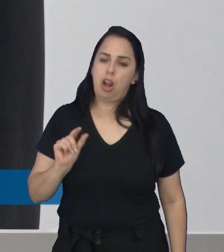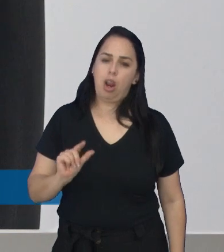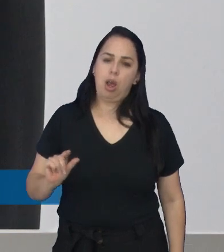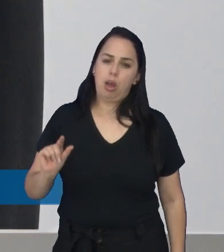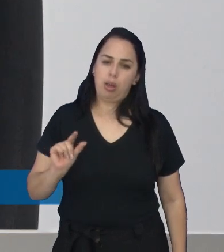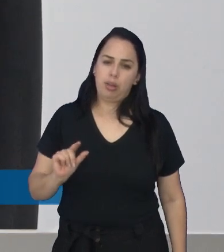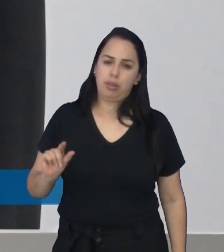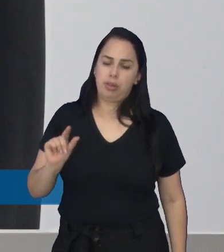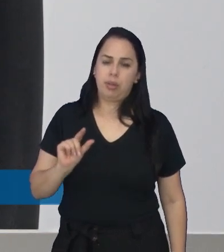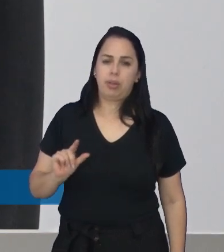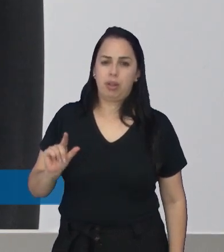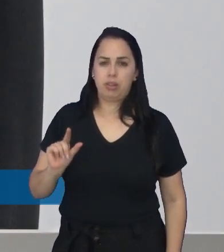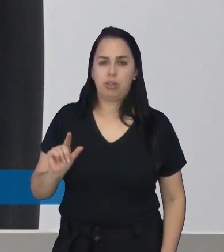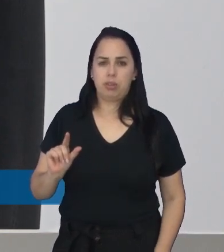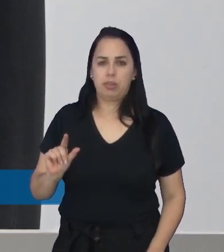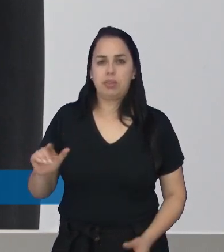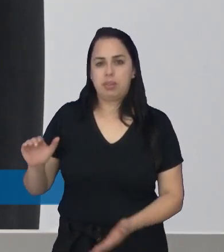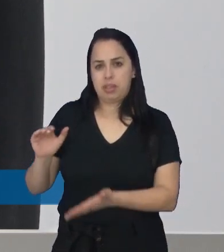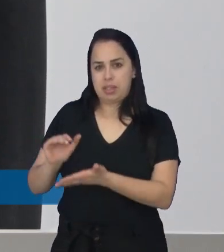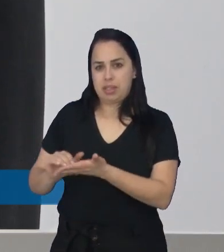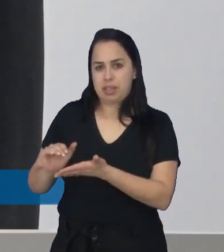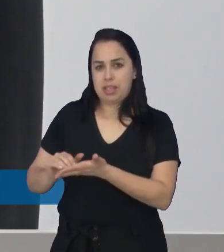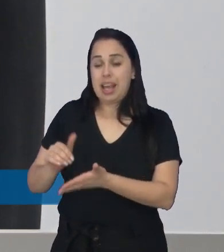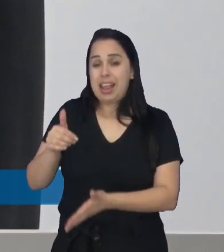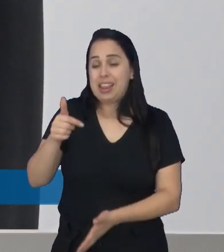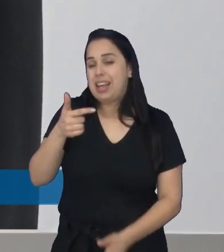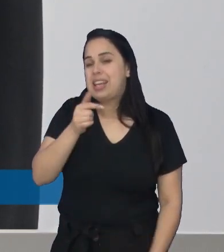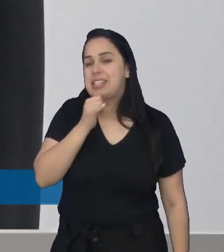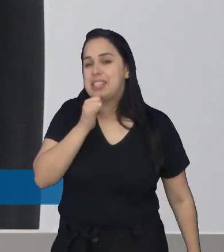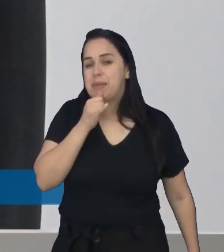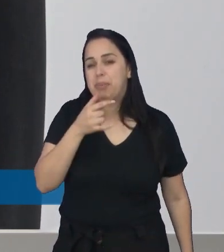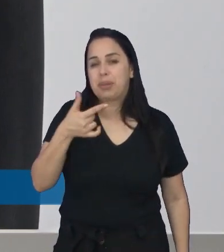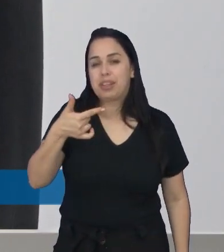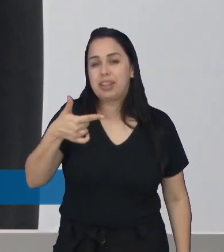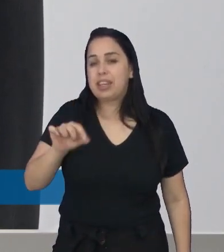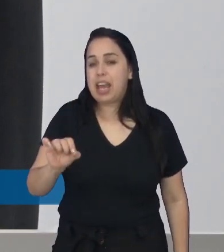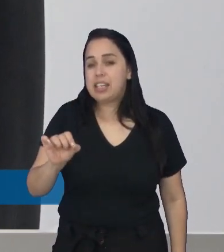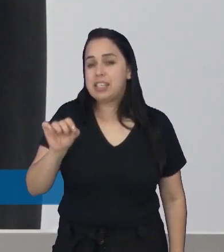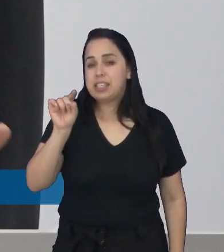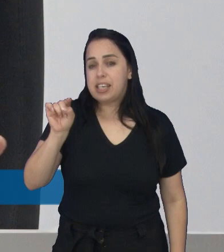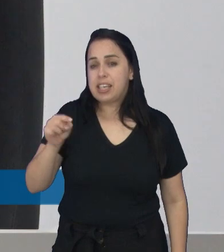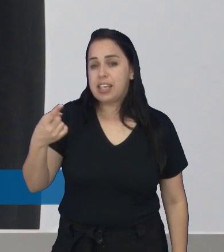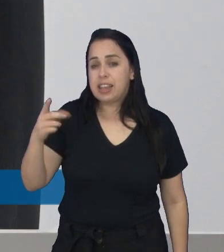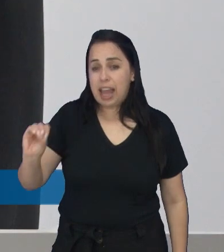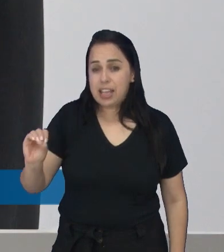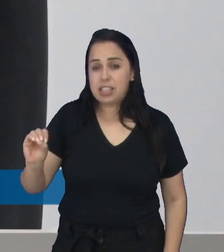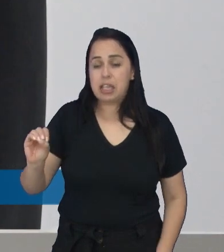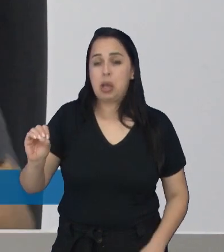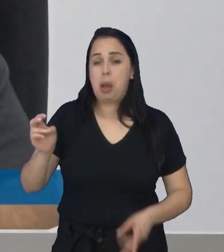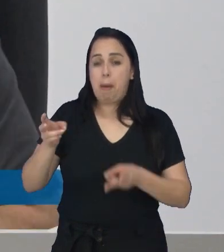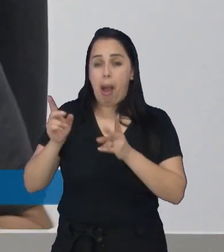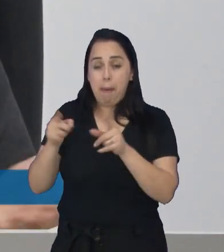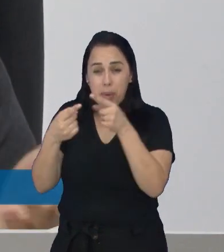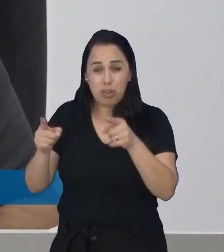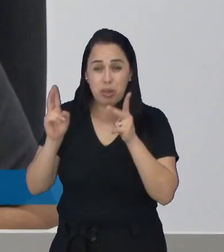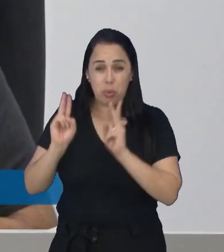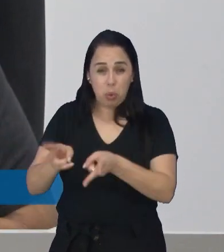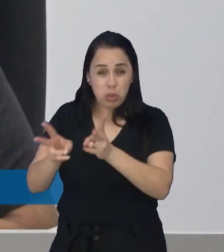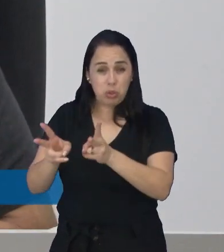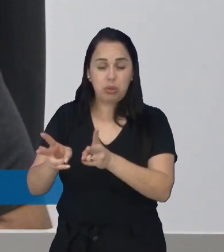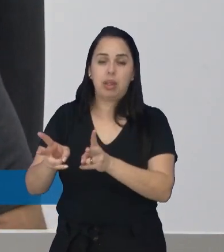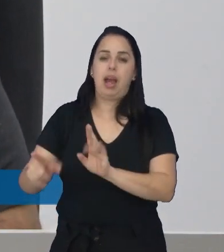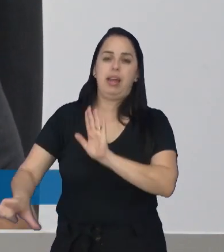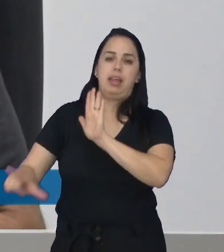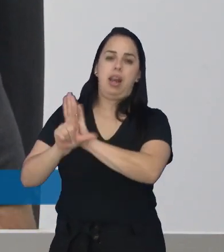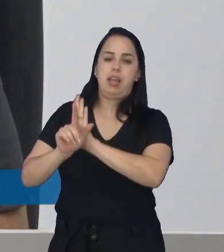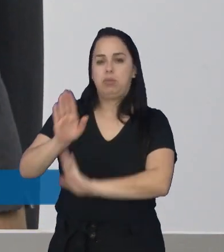o departamento de posturas uma vez acionado 10 e 10 e 10 e 15 continua o som ele ele aplica a lei do silêncio